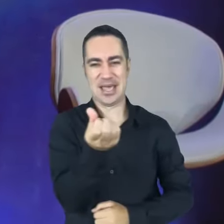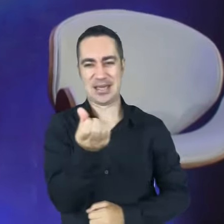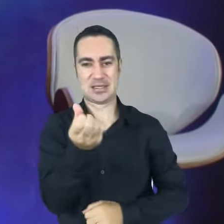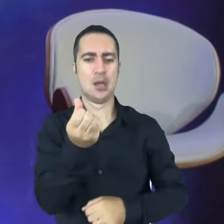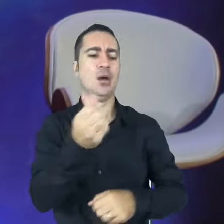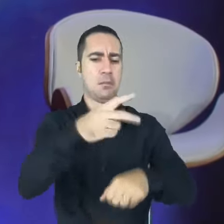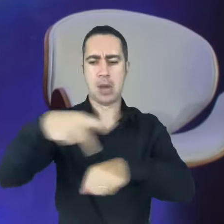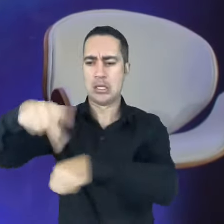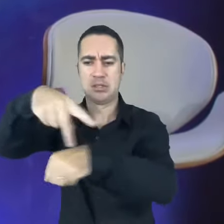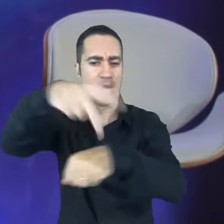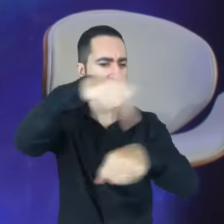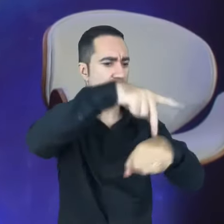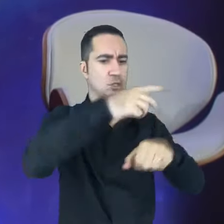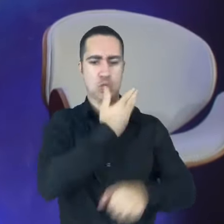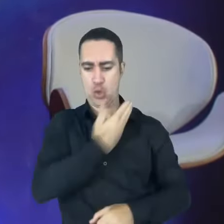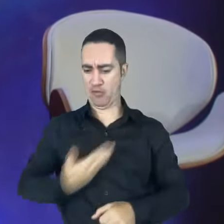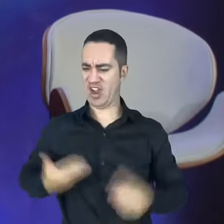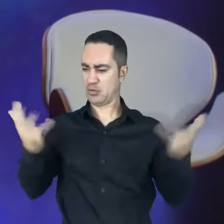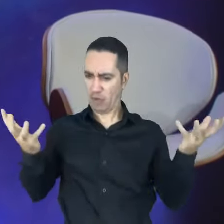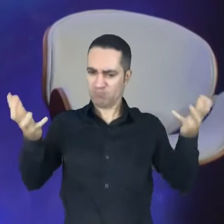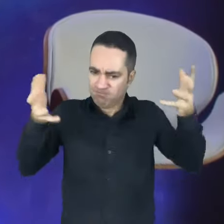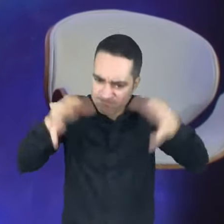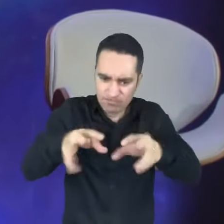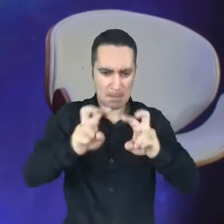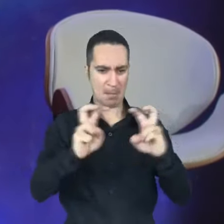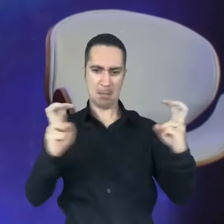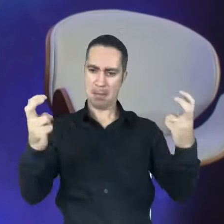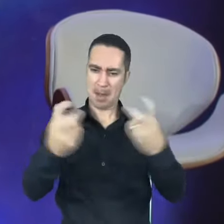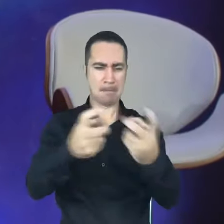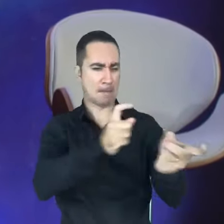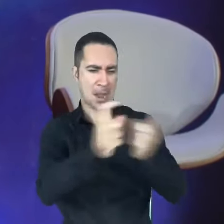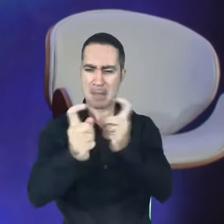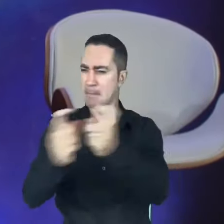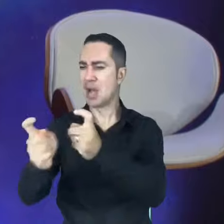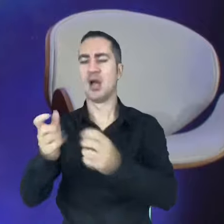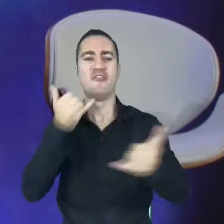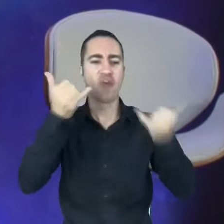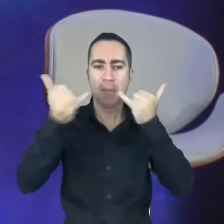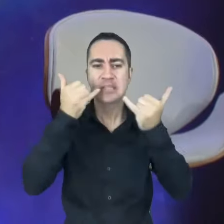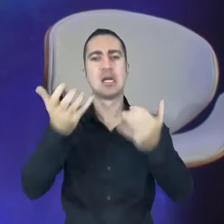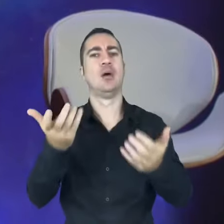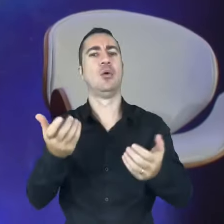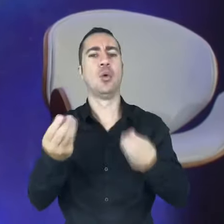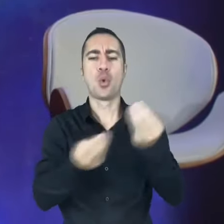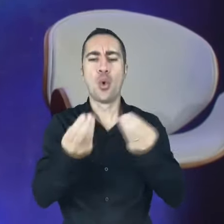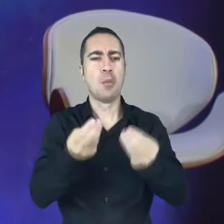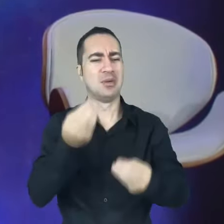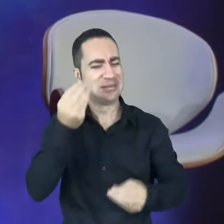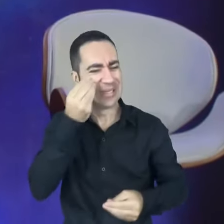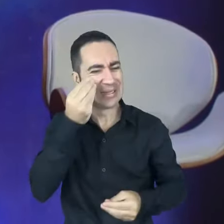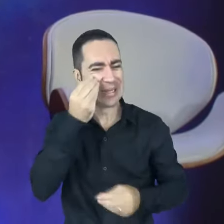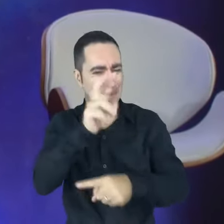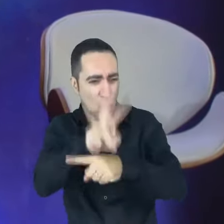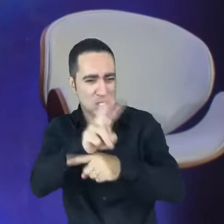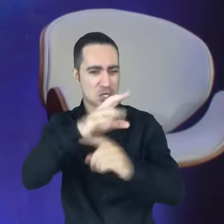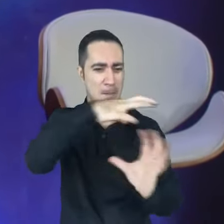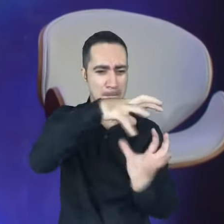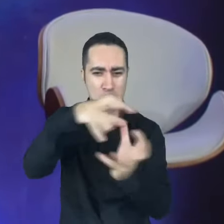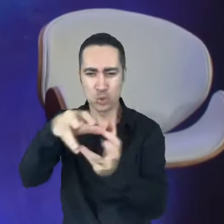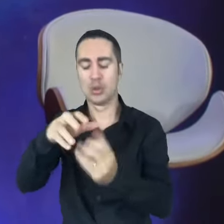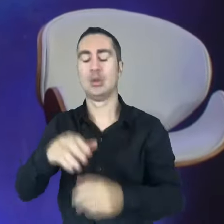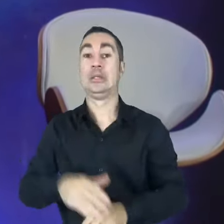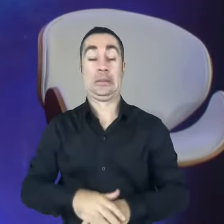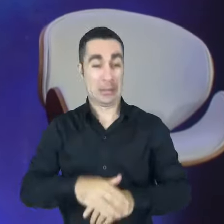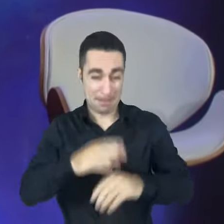mais regulamentações, mais demandas por informações financeiras relacionadas ao clima e um exame mais minucioso de